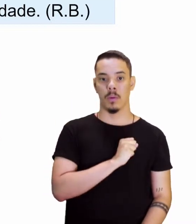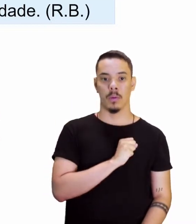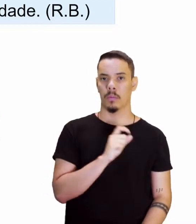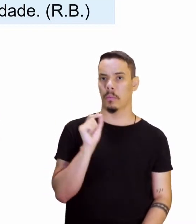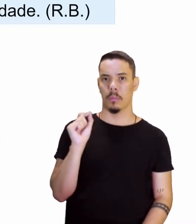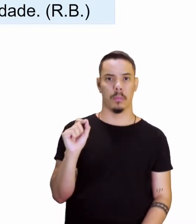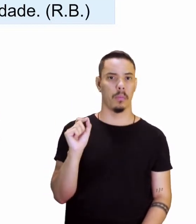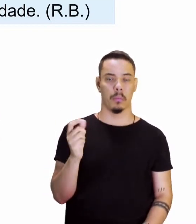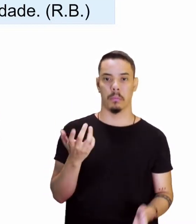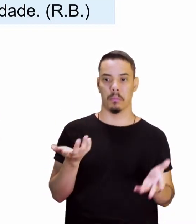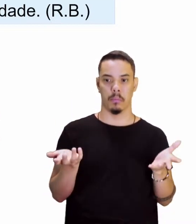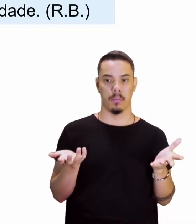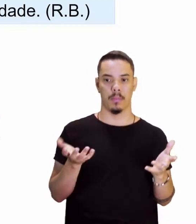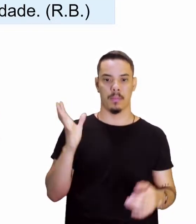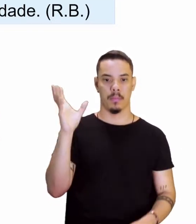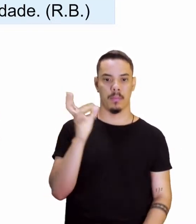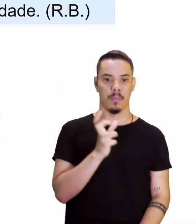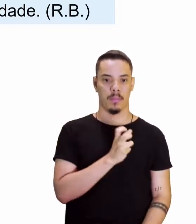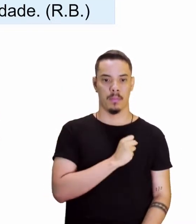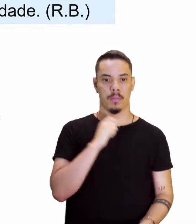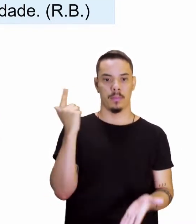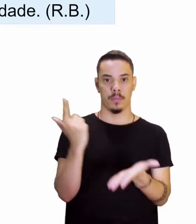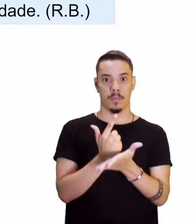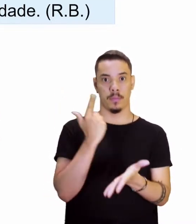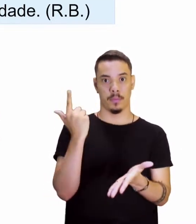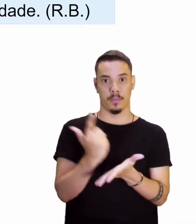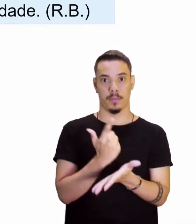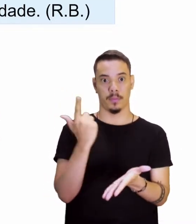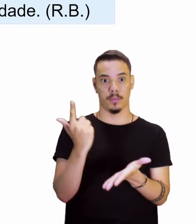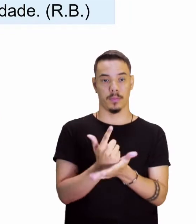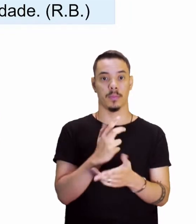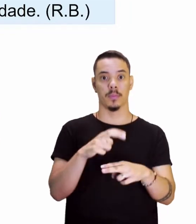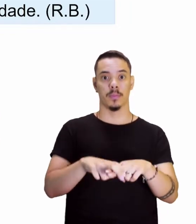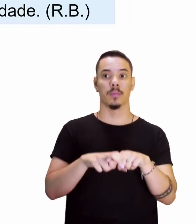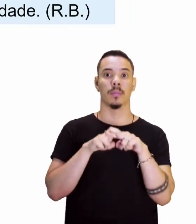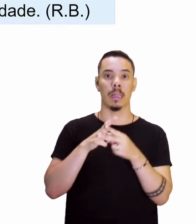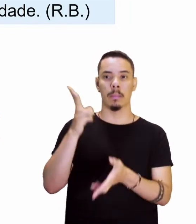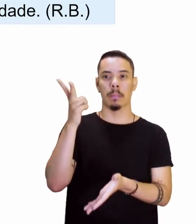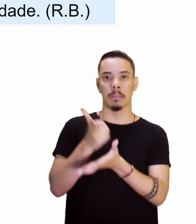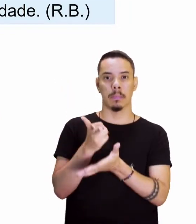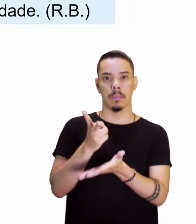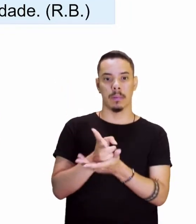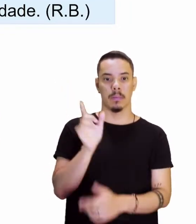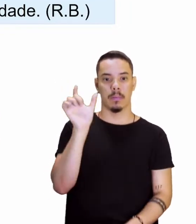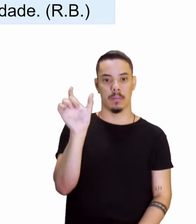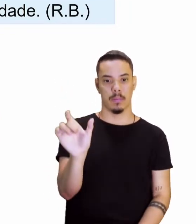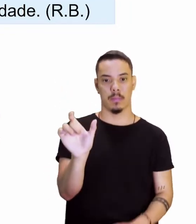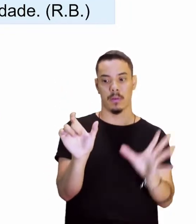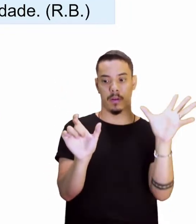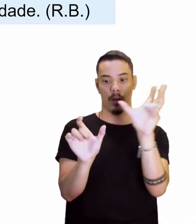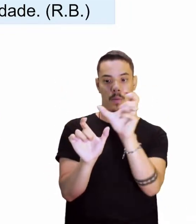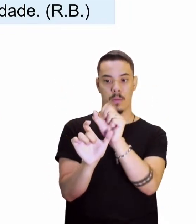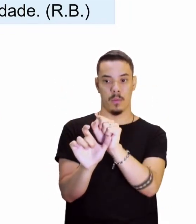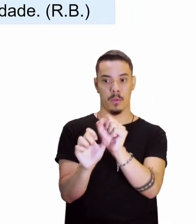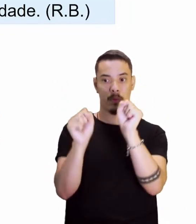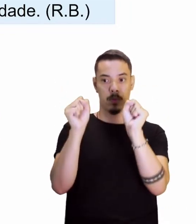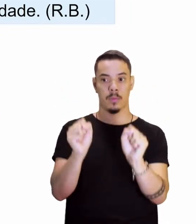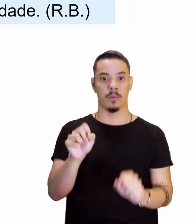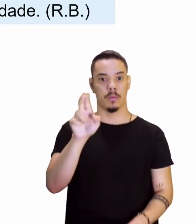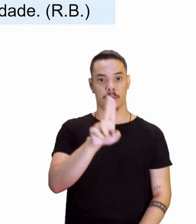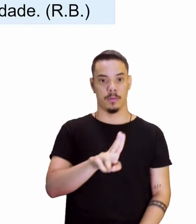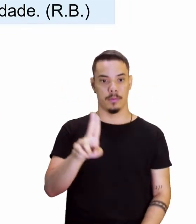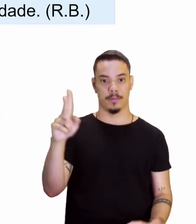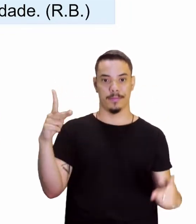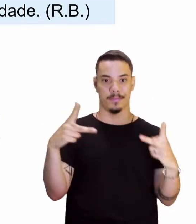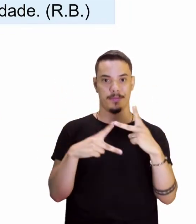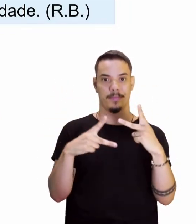quê? A seus livros. Então, aqui, a mesma palavra amor, ela pode usar a